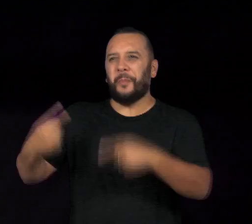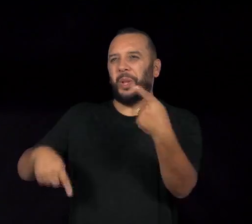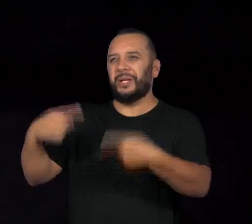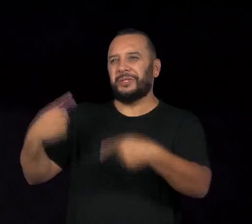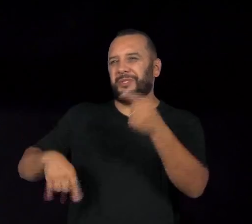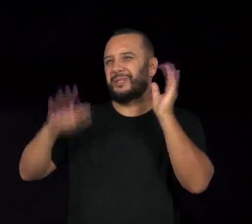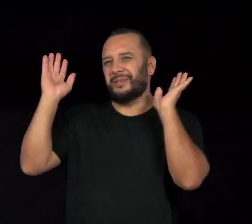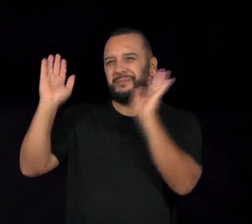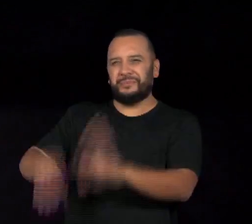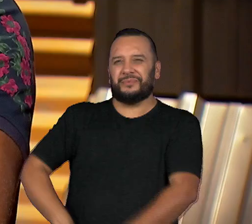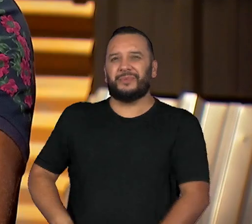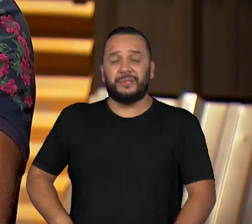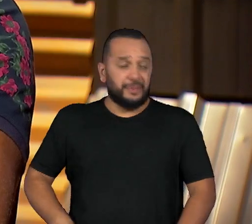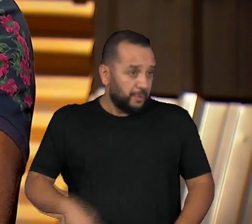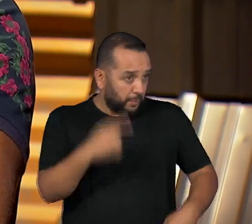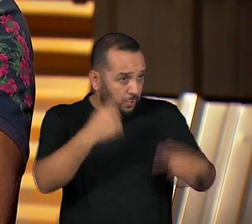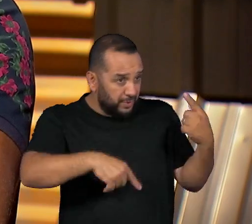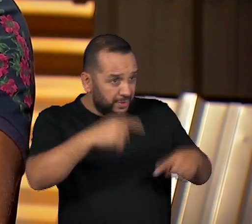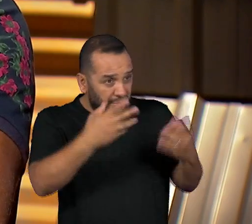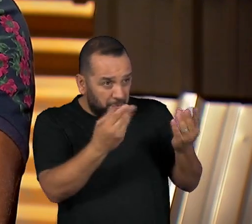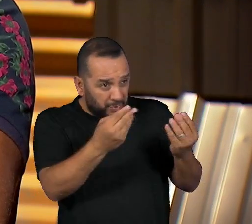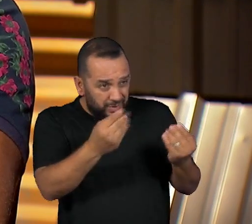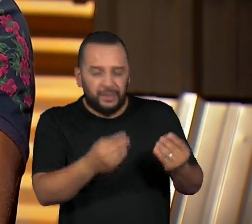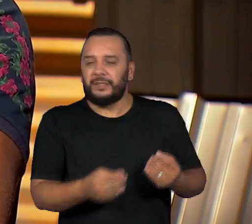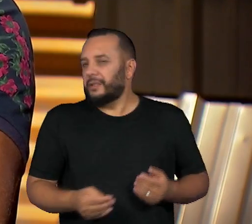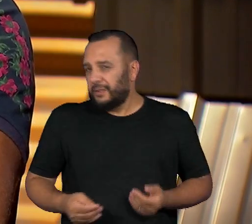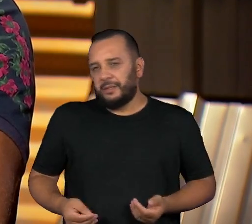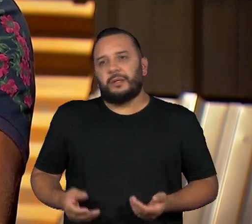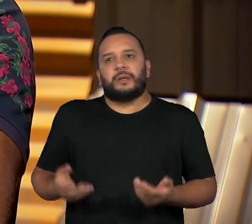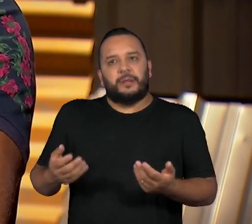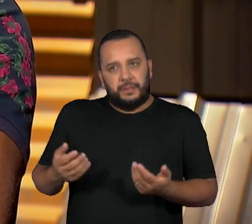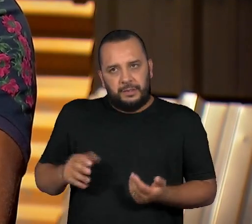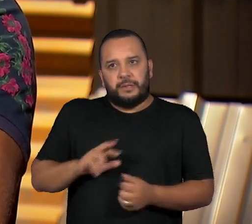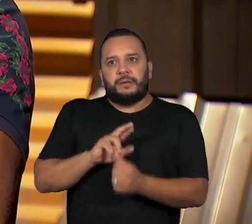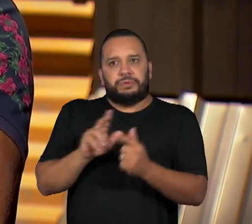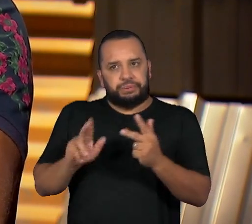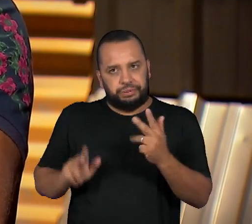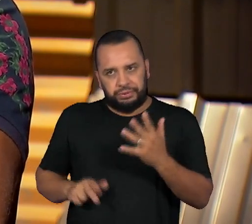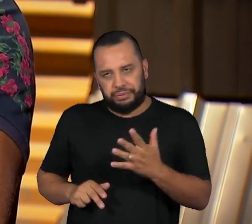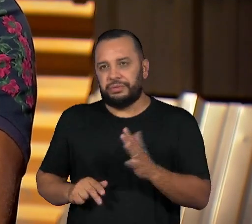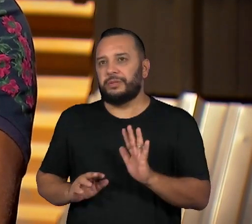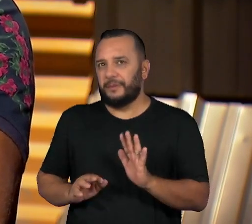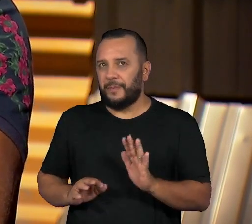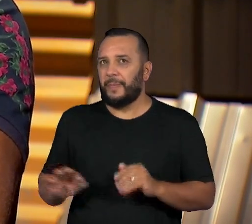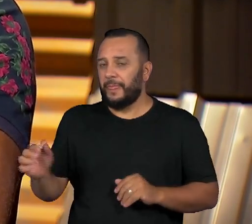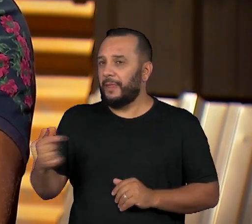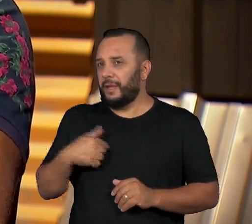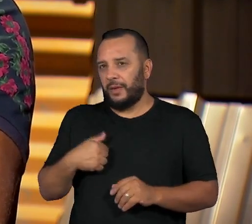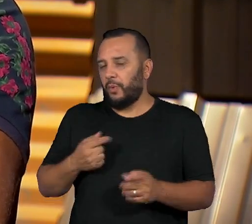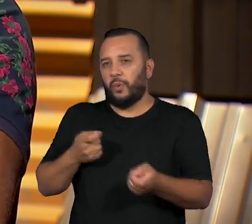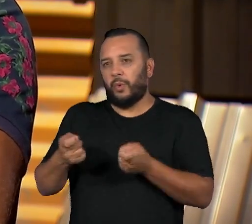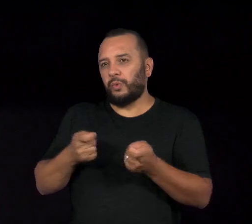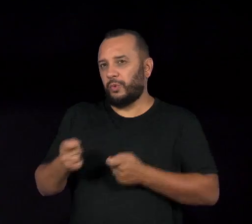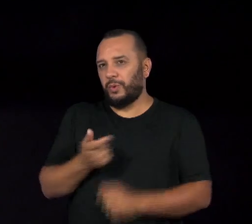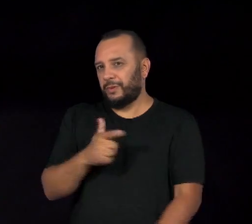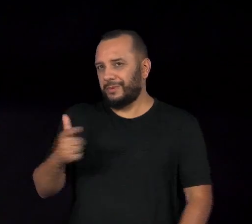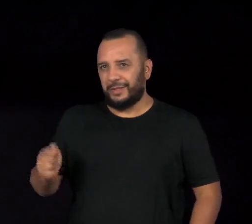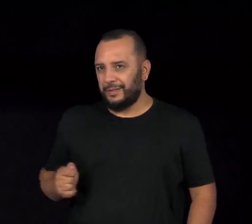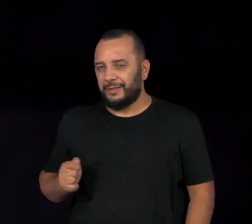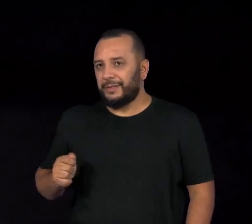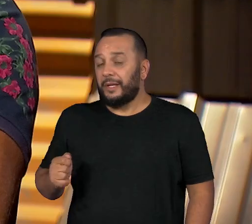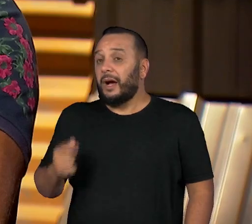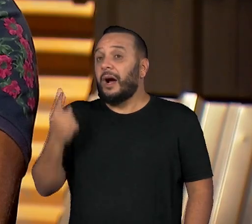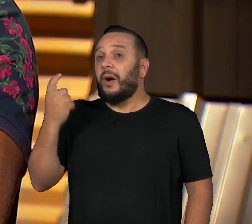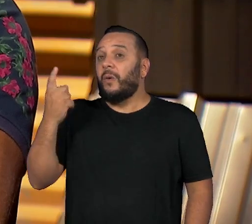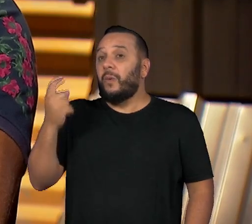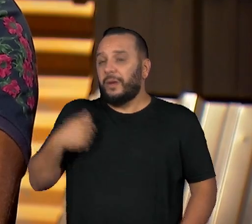Tem muita? Tem bastante. Tem bastante. E é algo que o atleta não tem controle. Não A única coisa que você tem